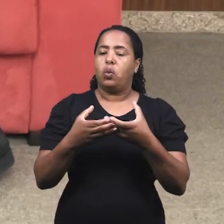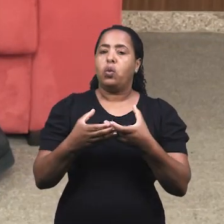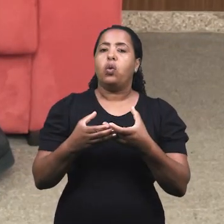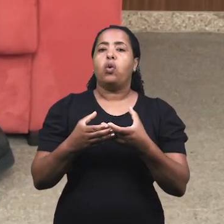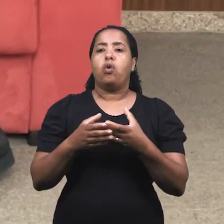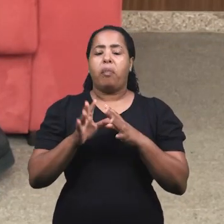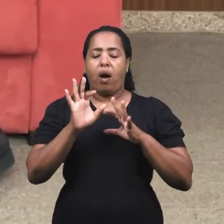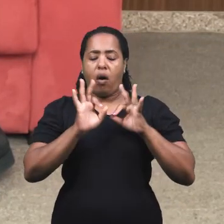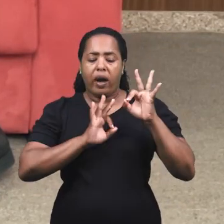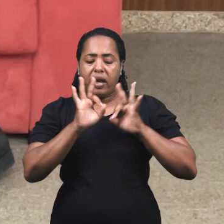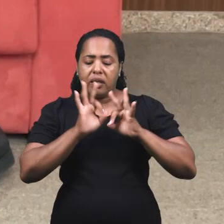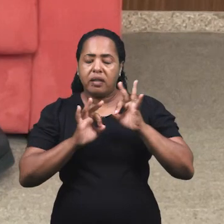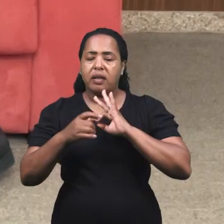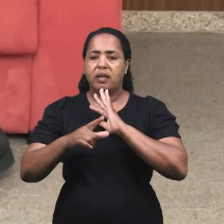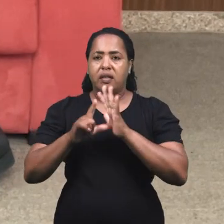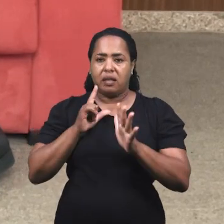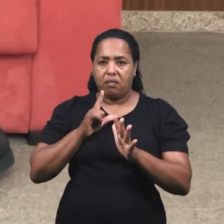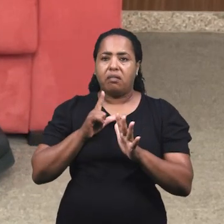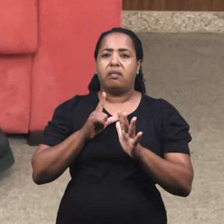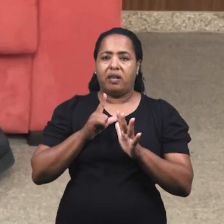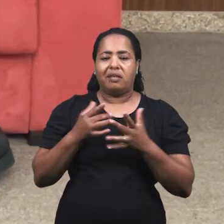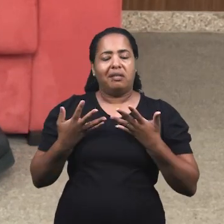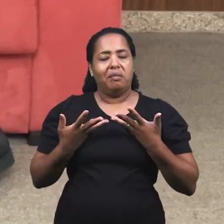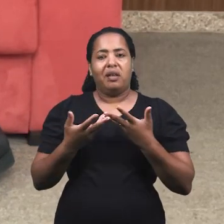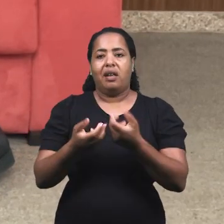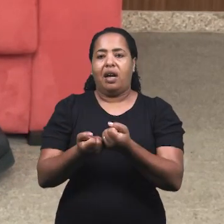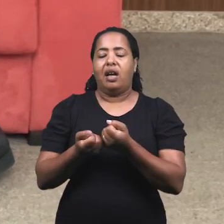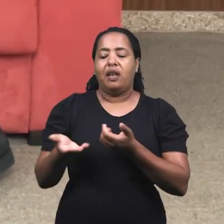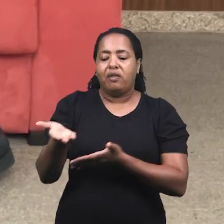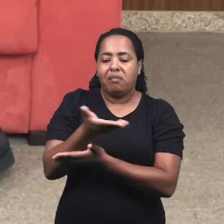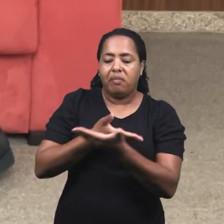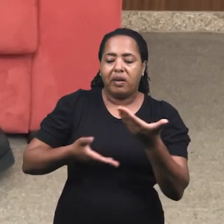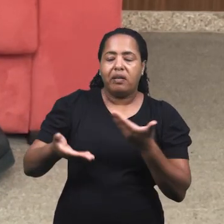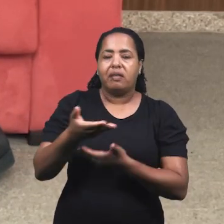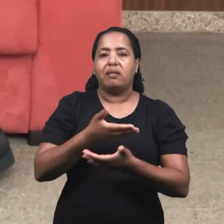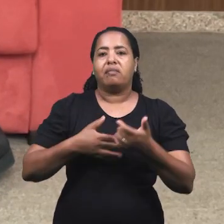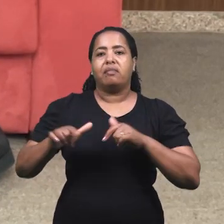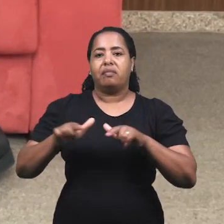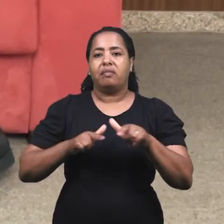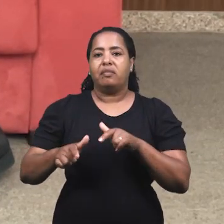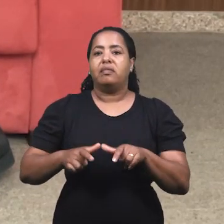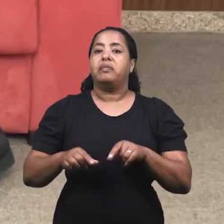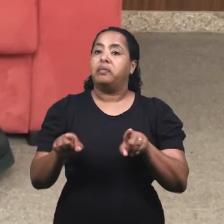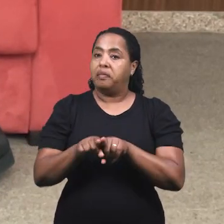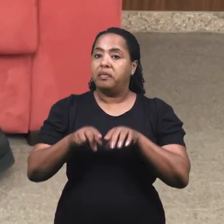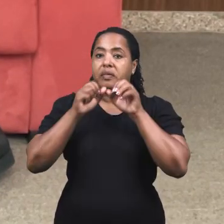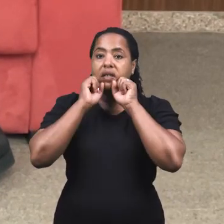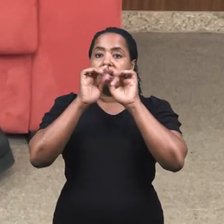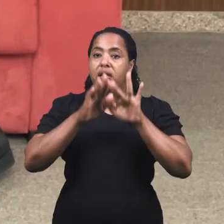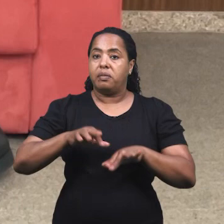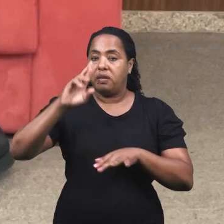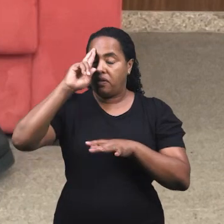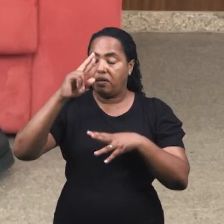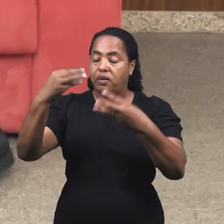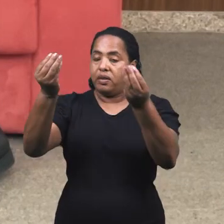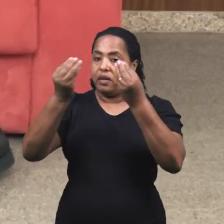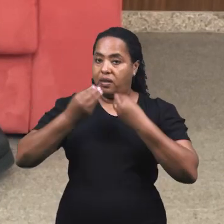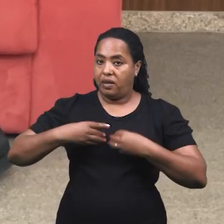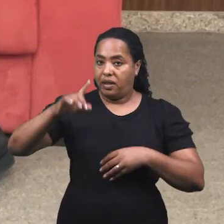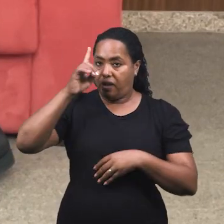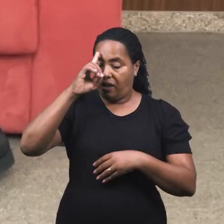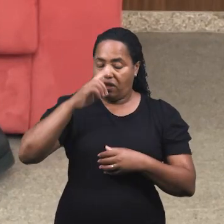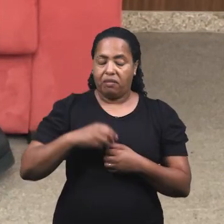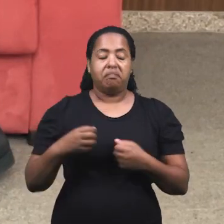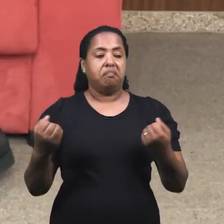dos irmãos, o preparo que nós temos feito, e é realmente uma maravilha estar podendo participar desse trabalho e das bênçãos que o Senhor